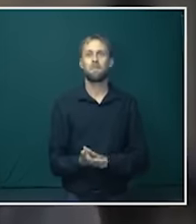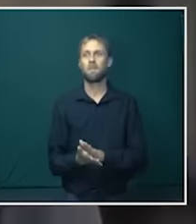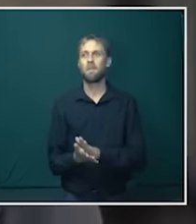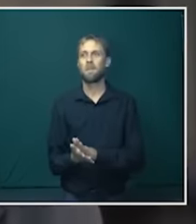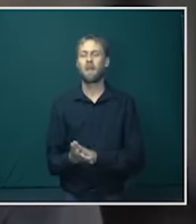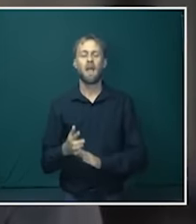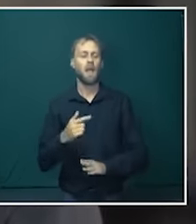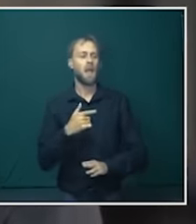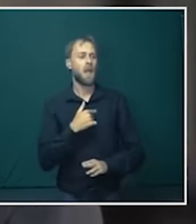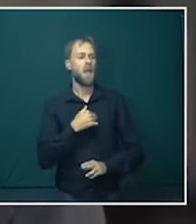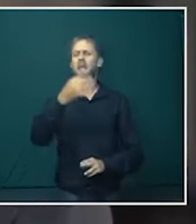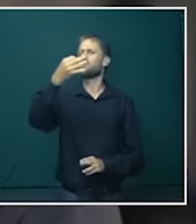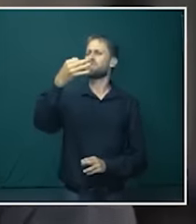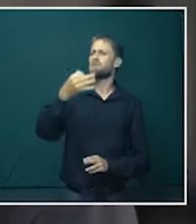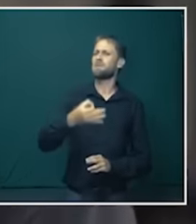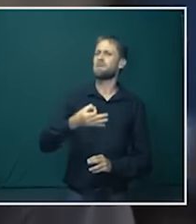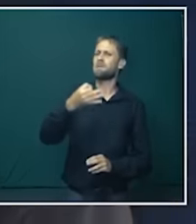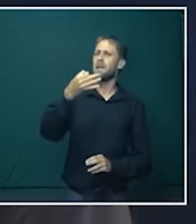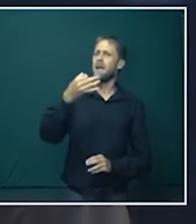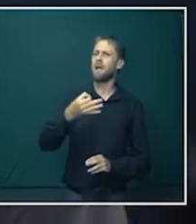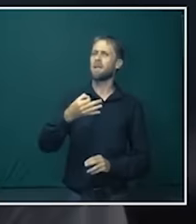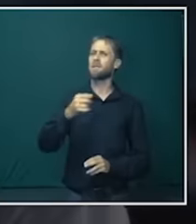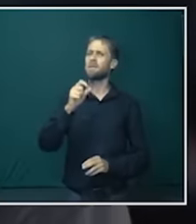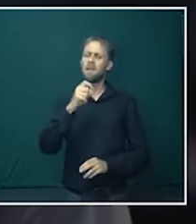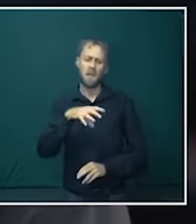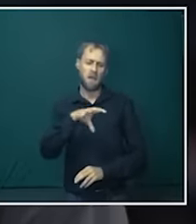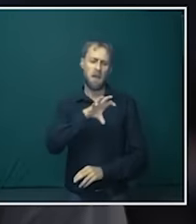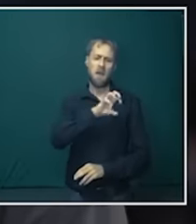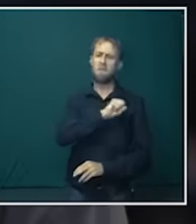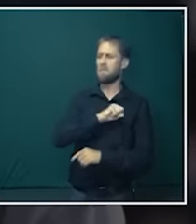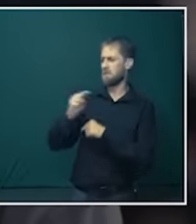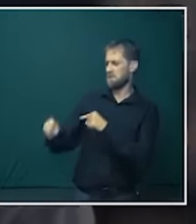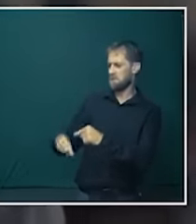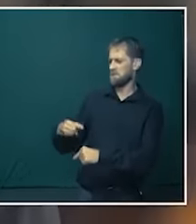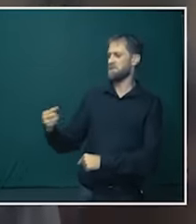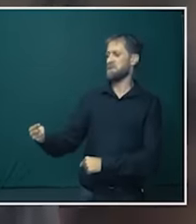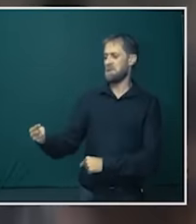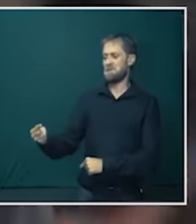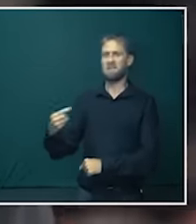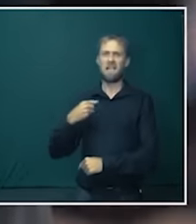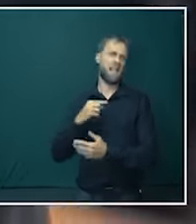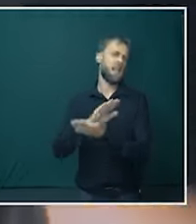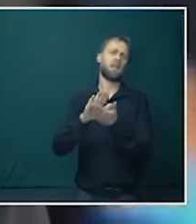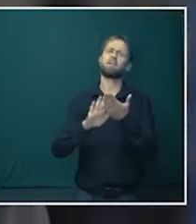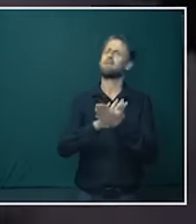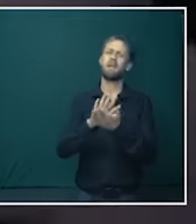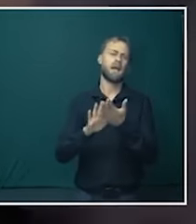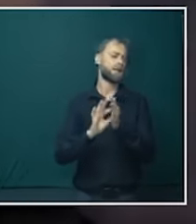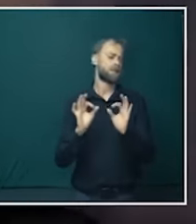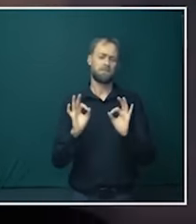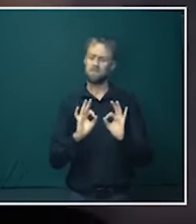Eu tava certo de que o amor era pros outros, não era pra mim.